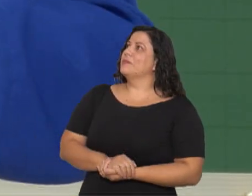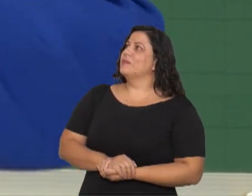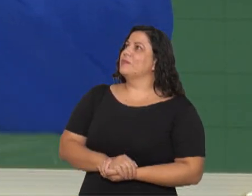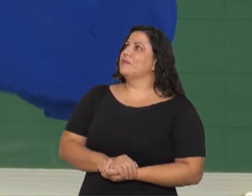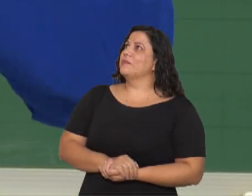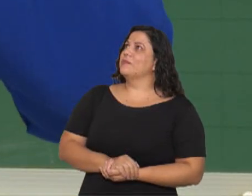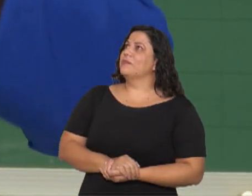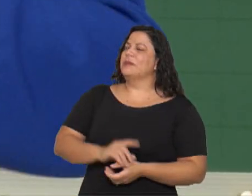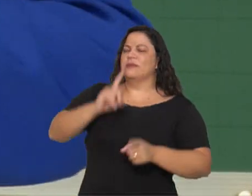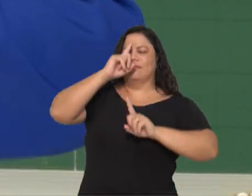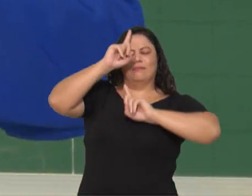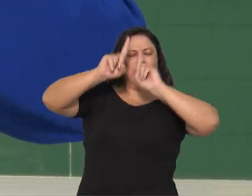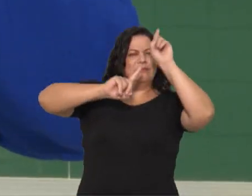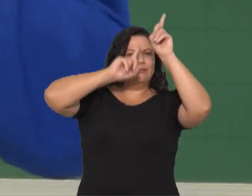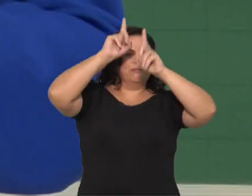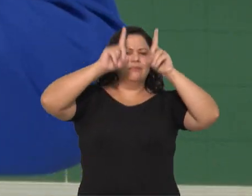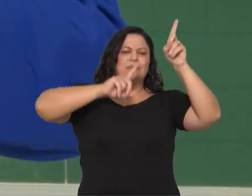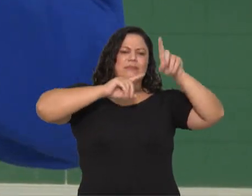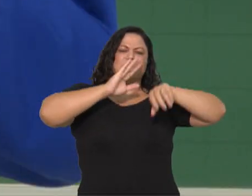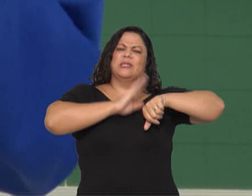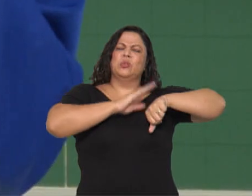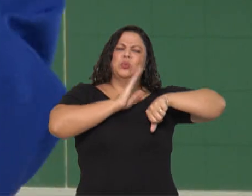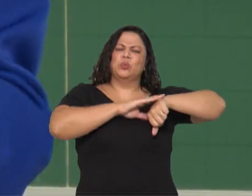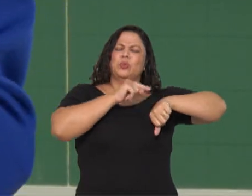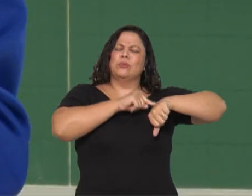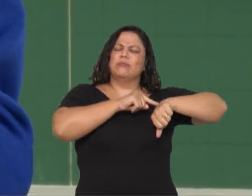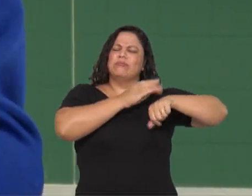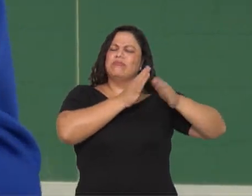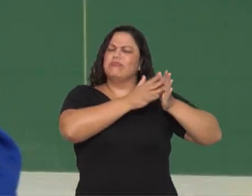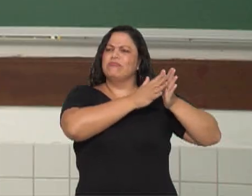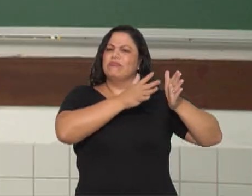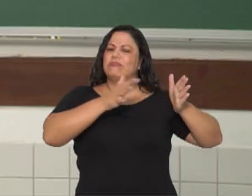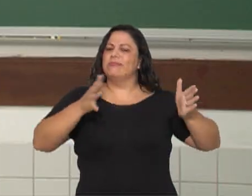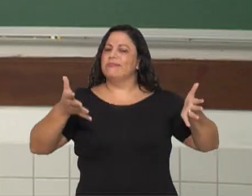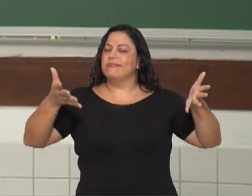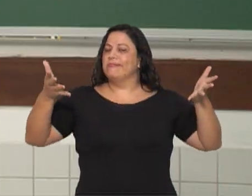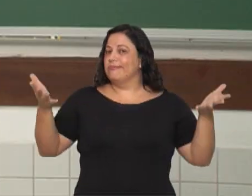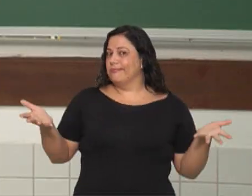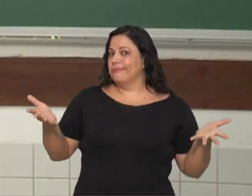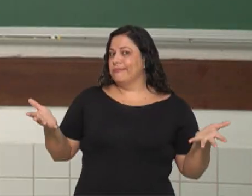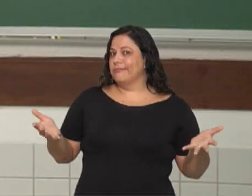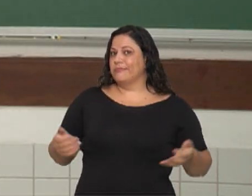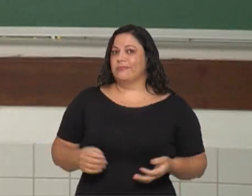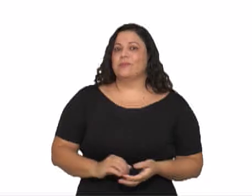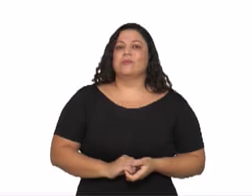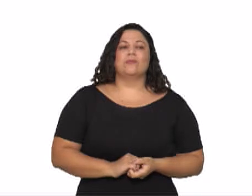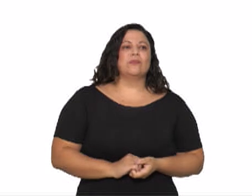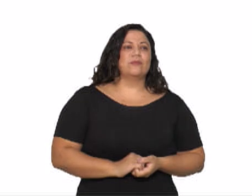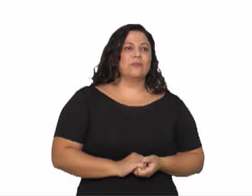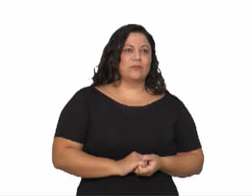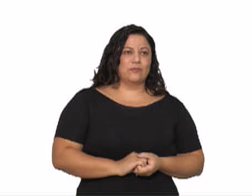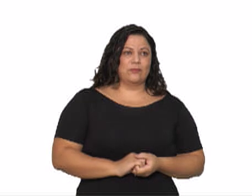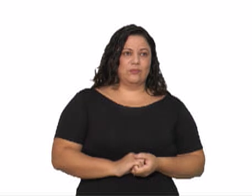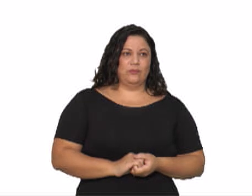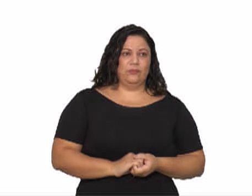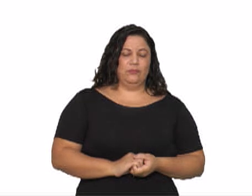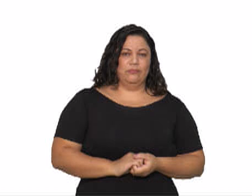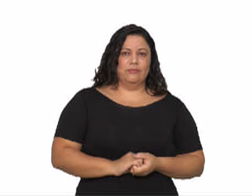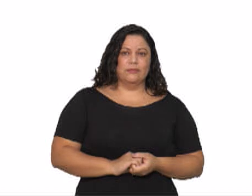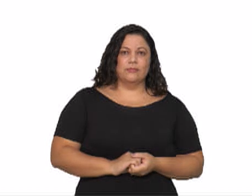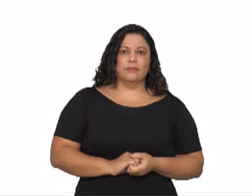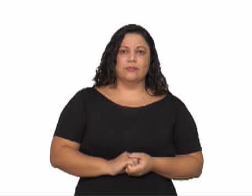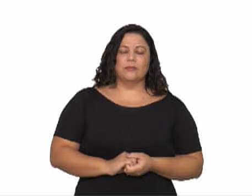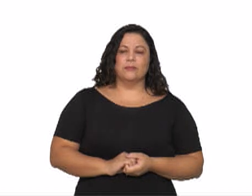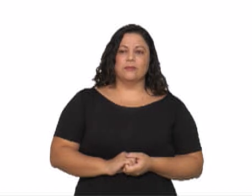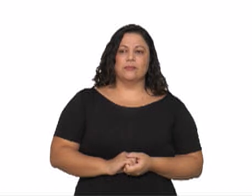do tempo, passar do tempo, como é que nós estamos gerenciando o tempo, certo? Vamos aqui então. Toda a organização para o